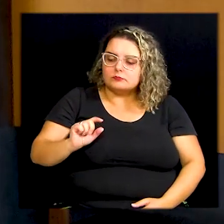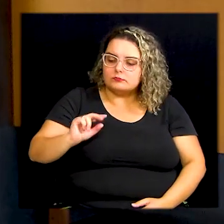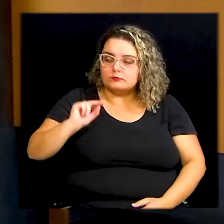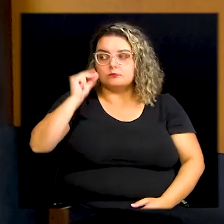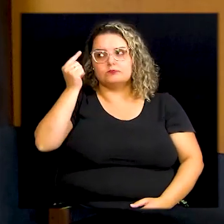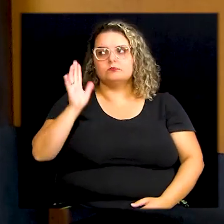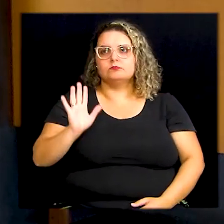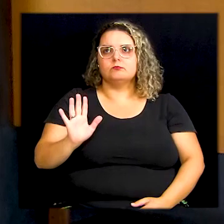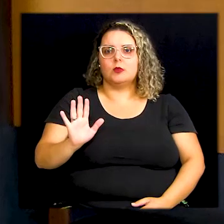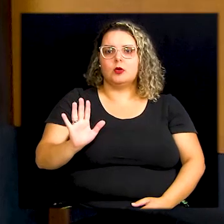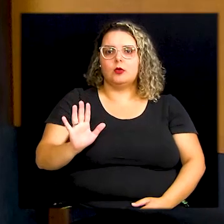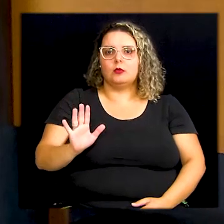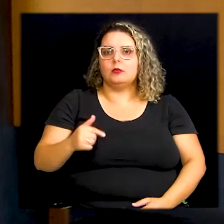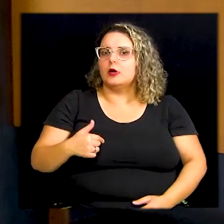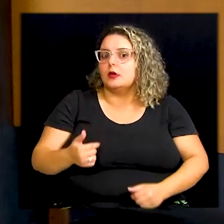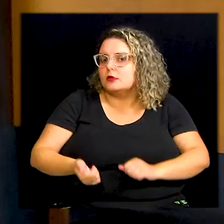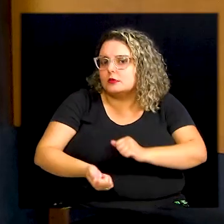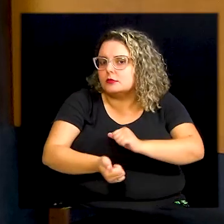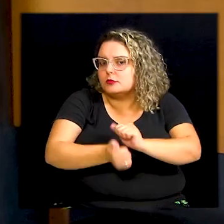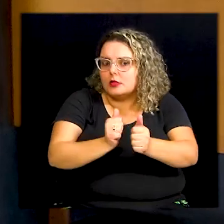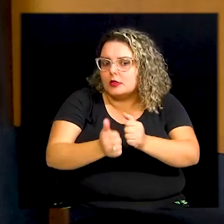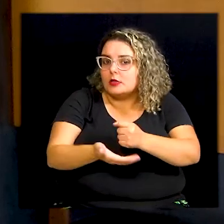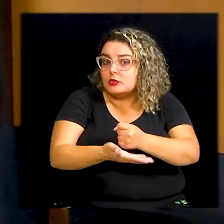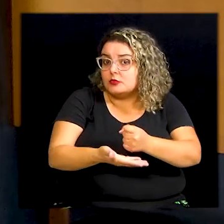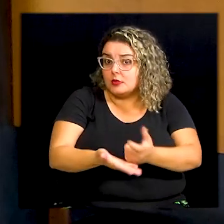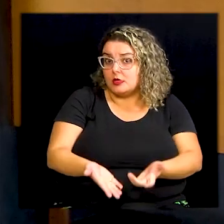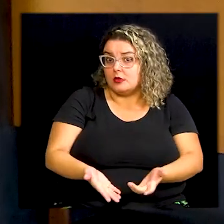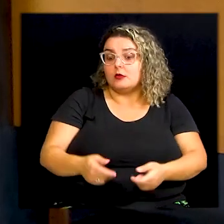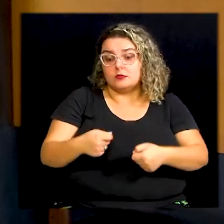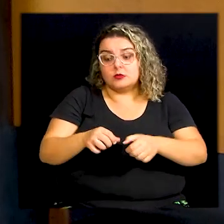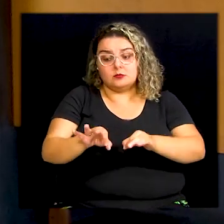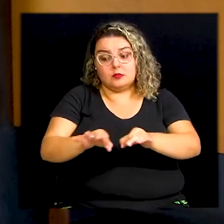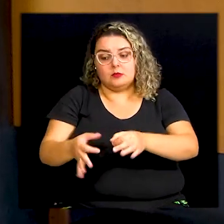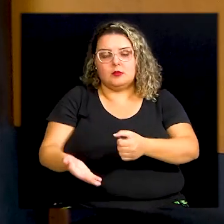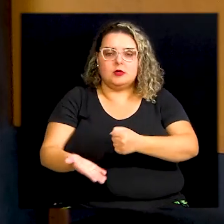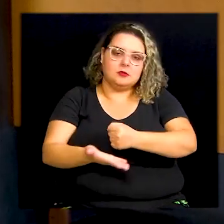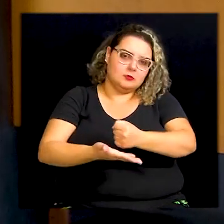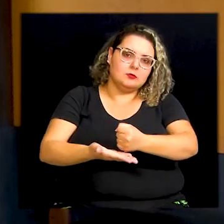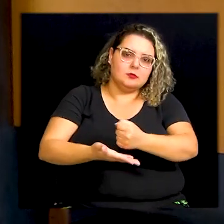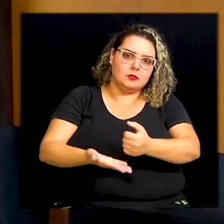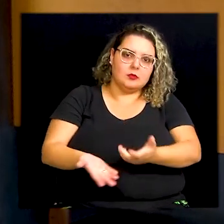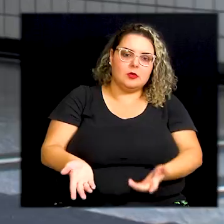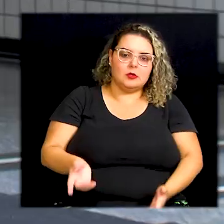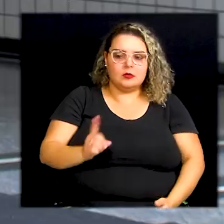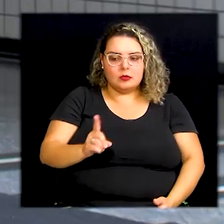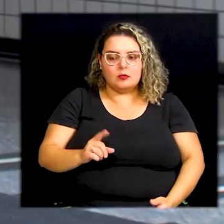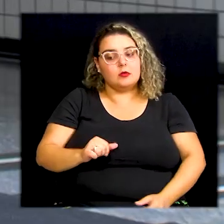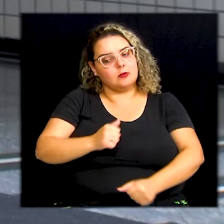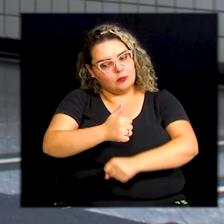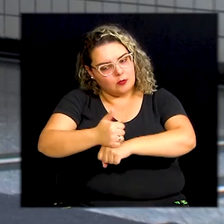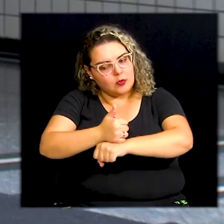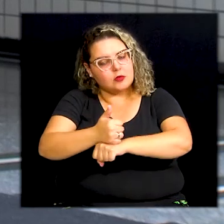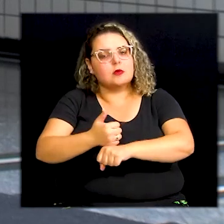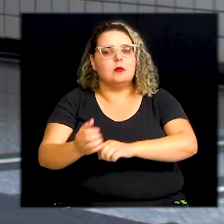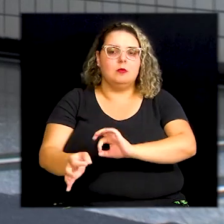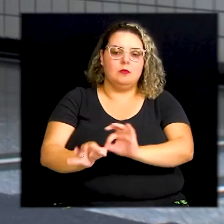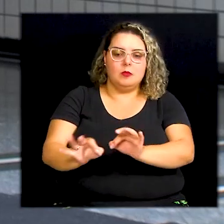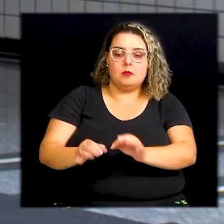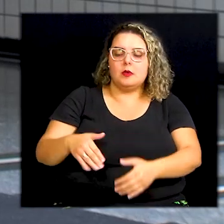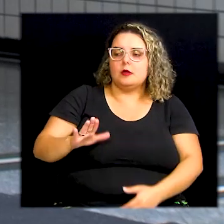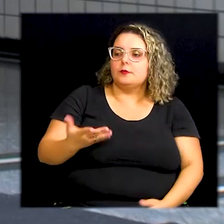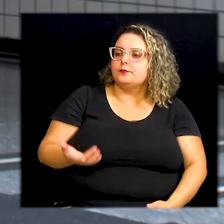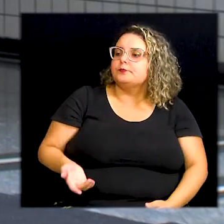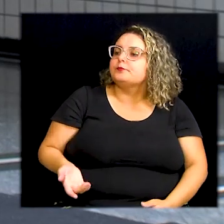chavinha que, opa, não sou mais um atleta de base, eu tenho que me preparar para ser um atleta profissional. E aí foi indo. Ô Amaral,